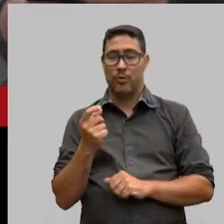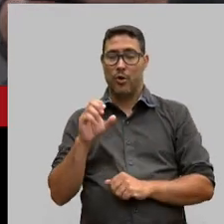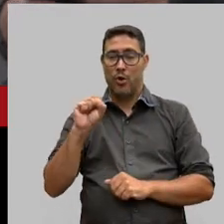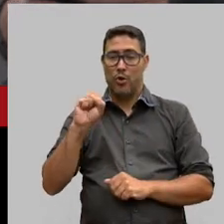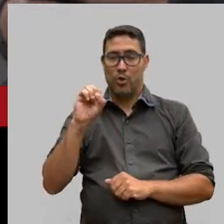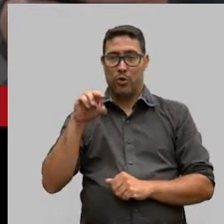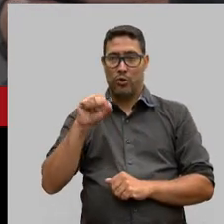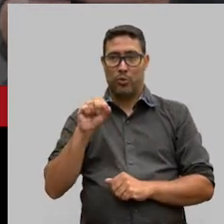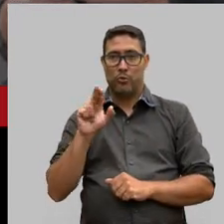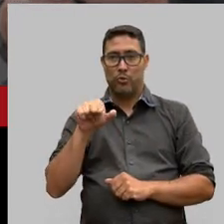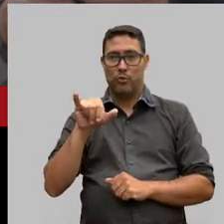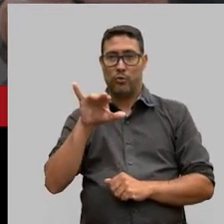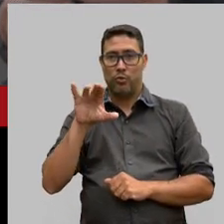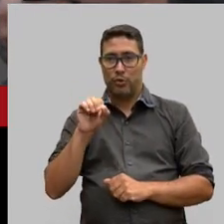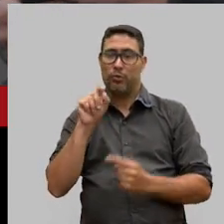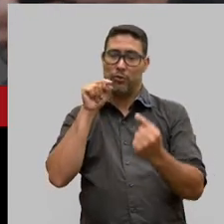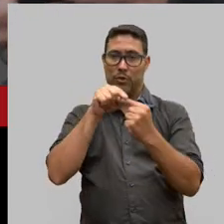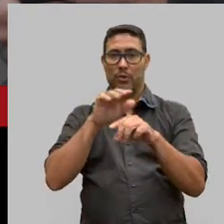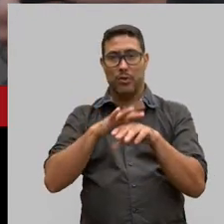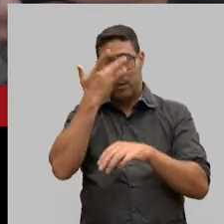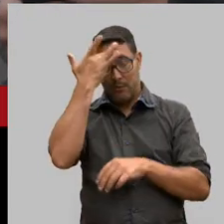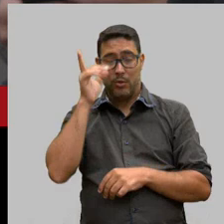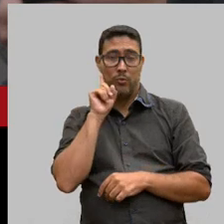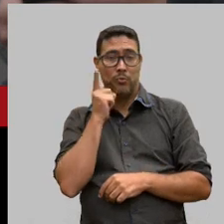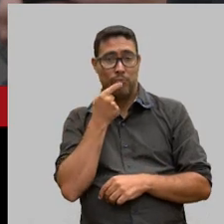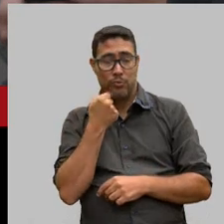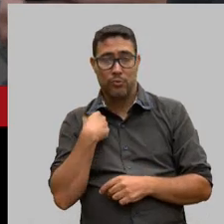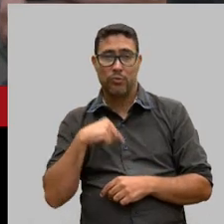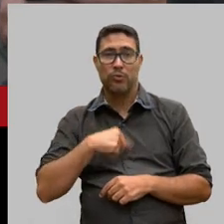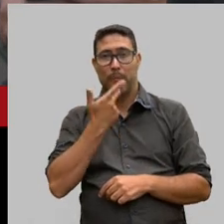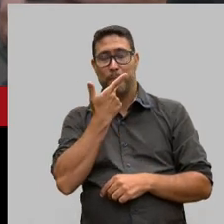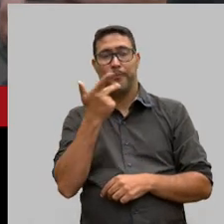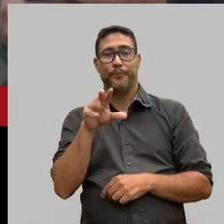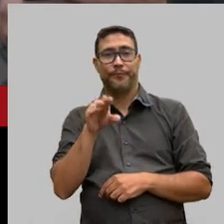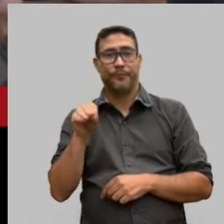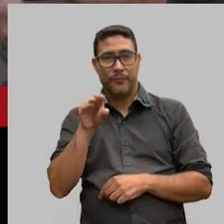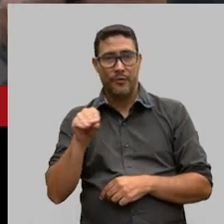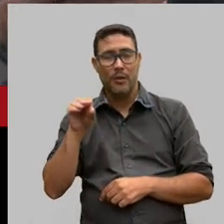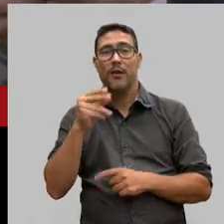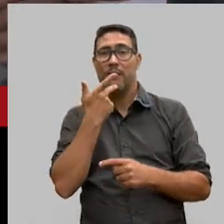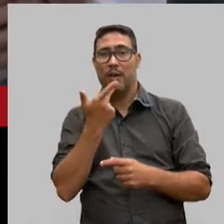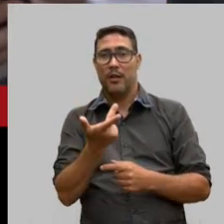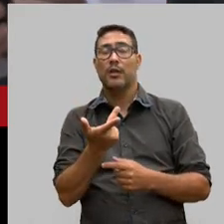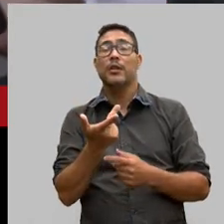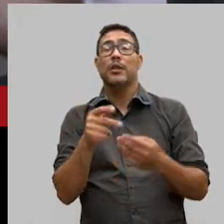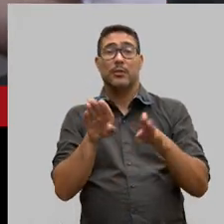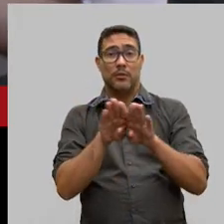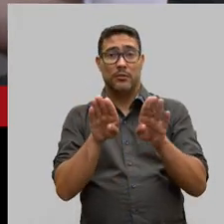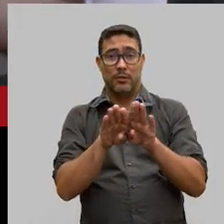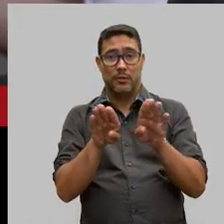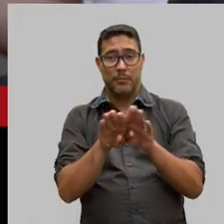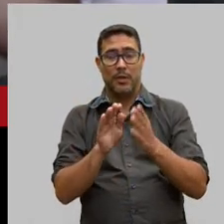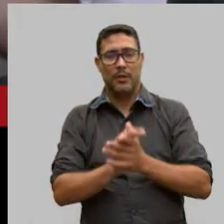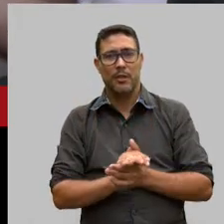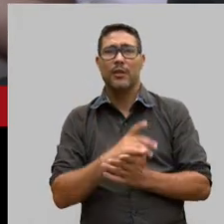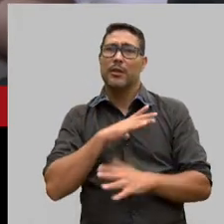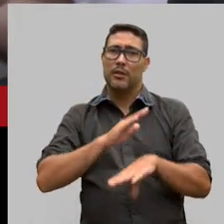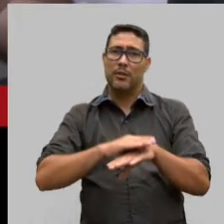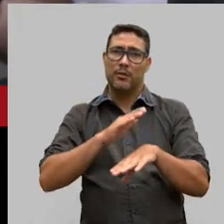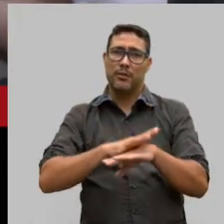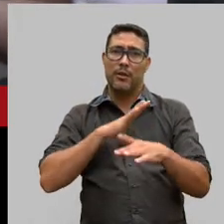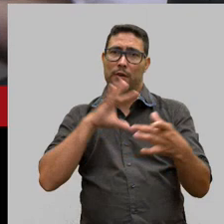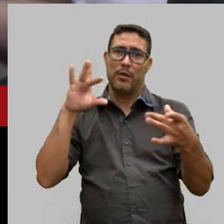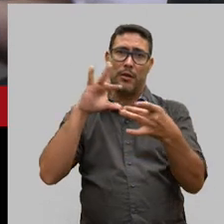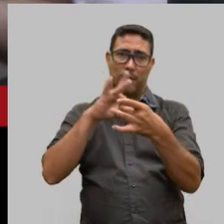deficiência auditiva e da fala onde nós desenvolvemos inicialmente o uma parceria com a Escola